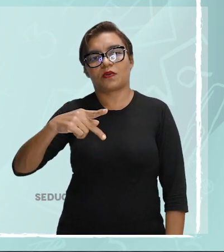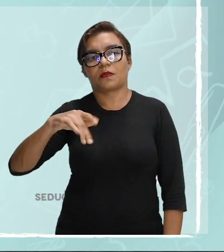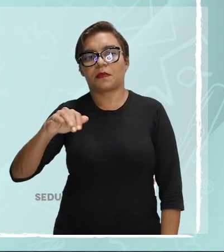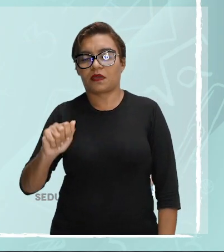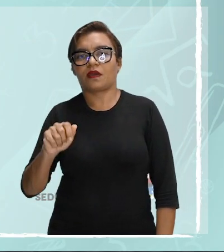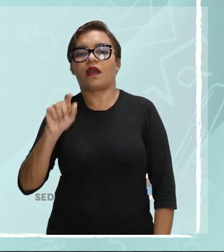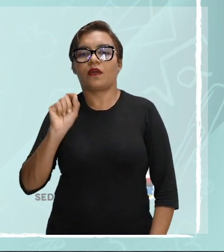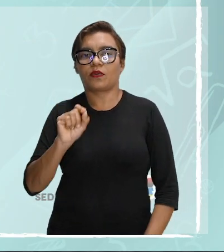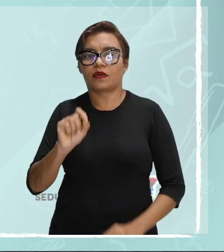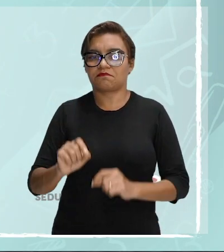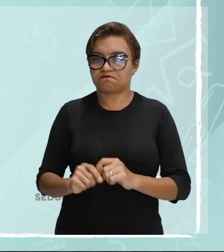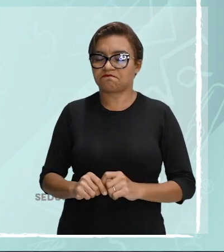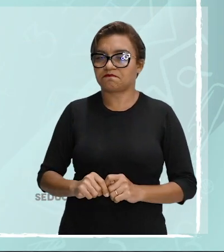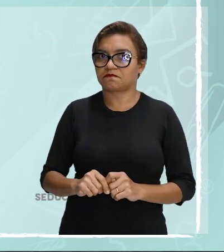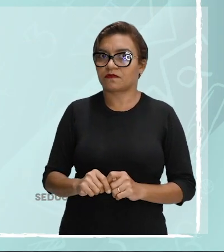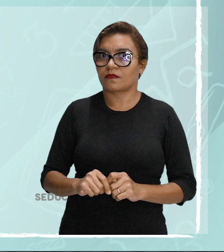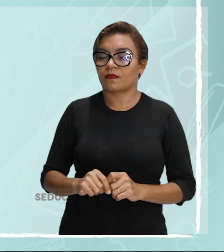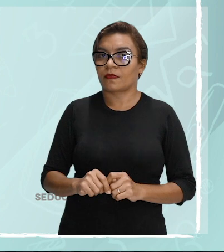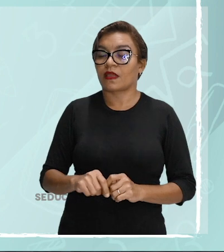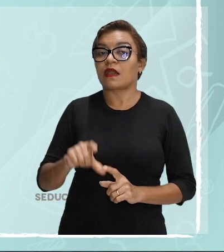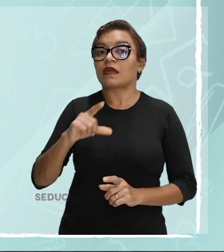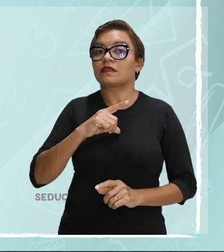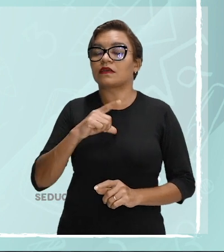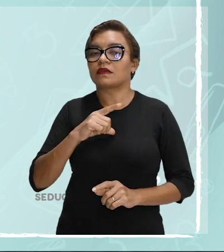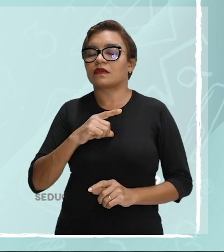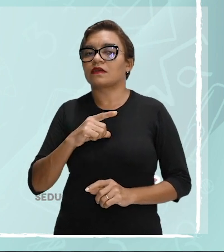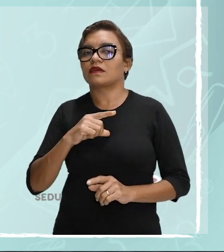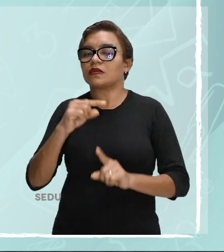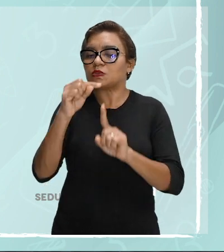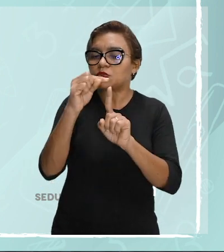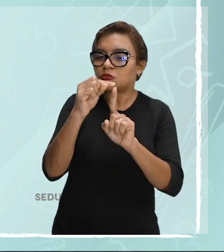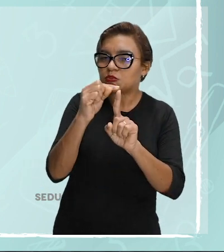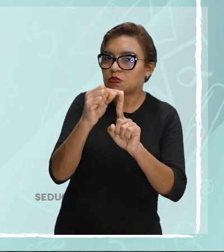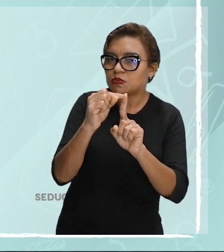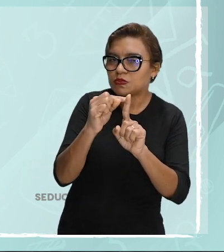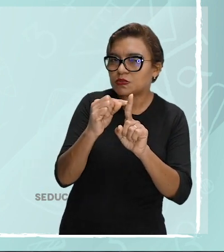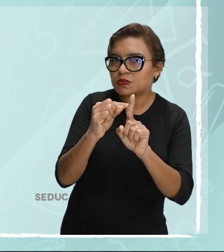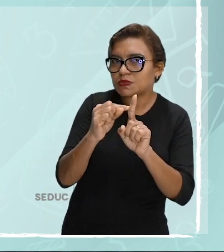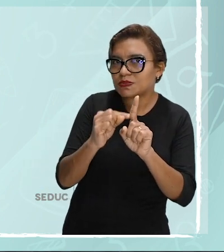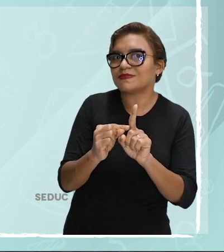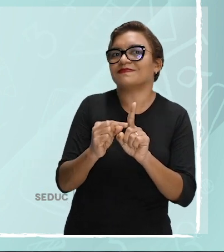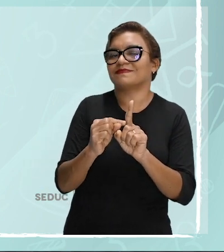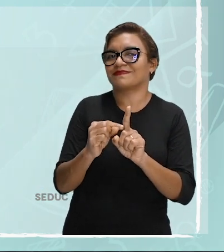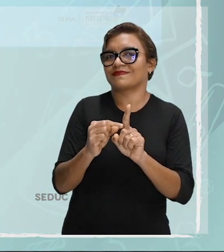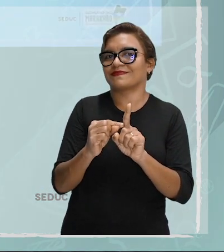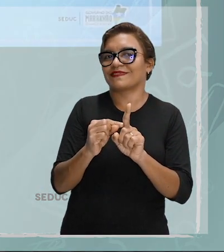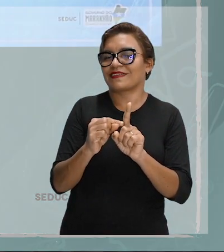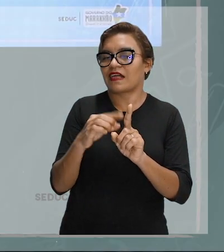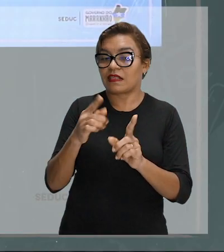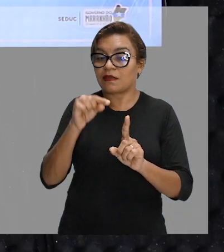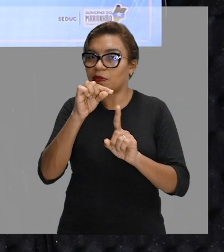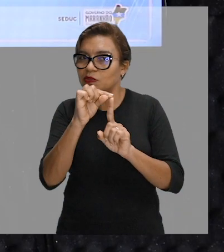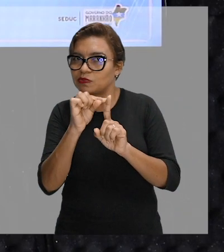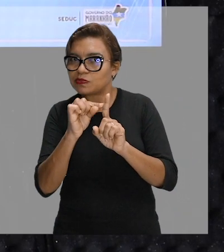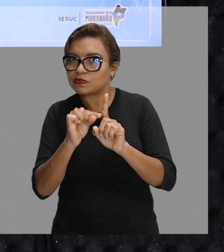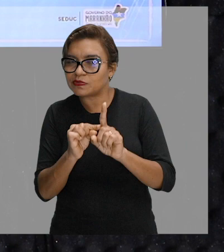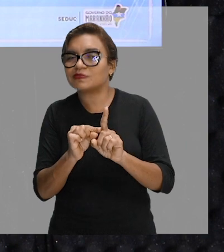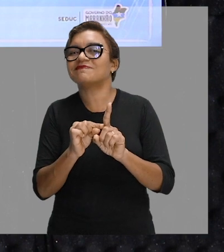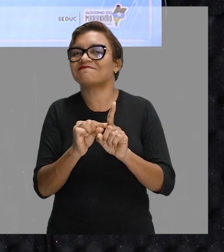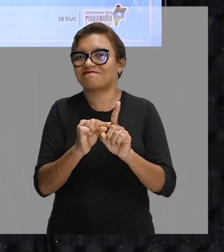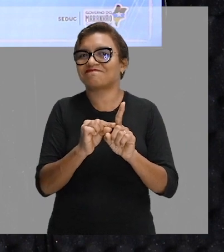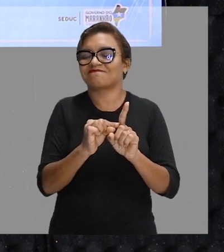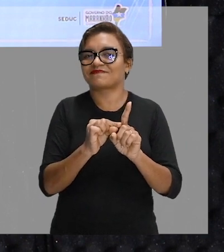um solvente provoca um abaixamento, uma diminuição da temperatura de